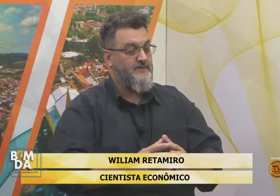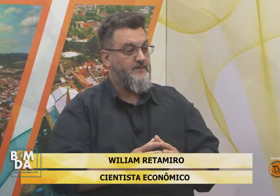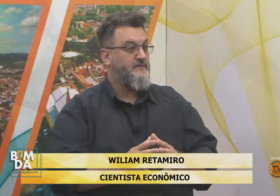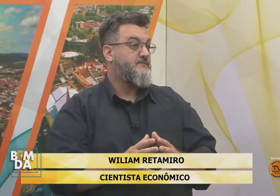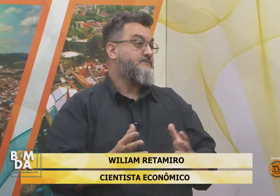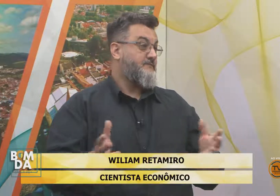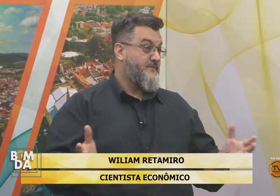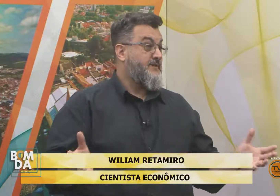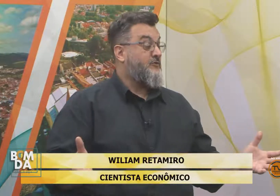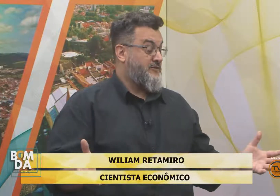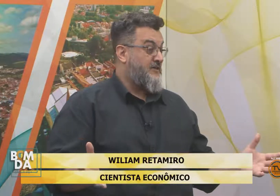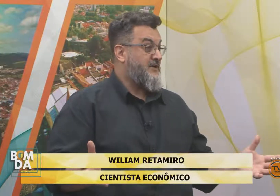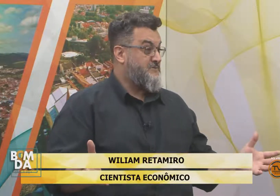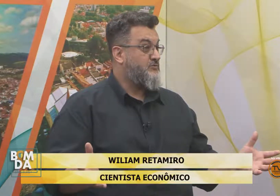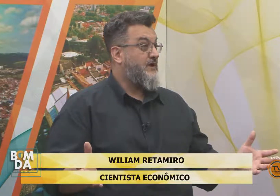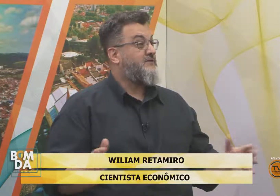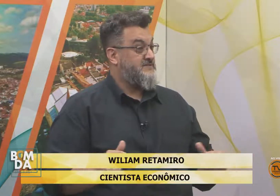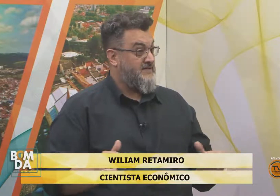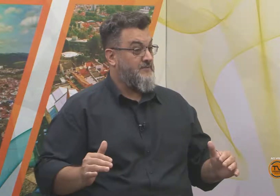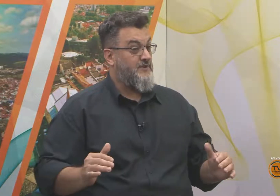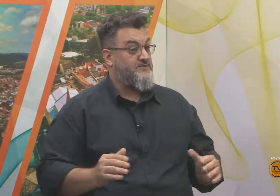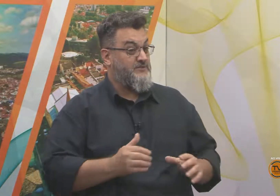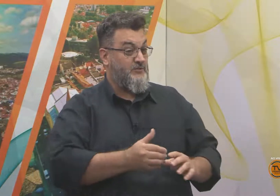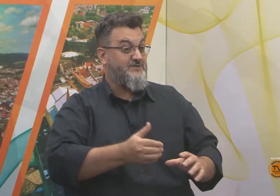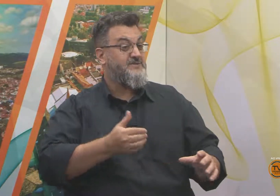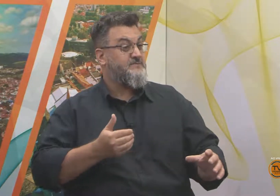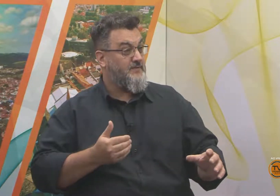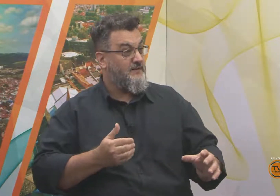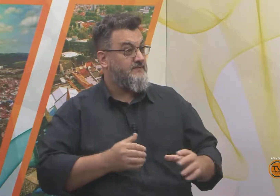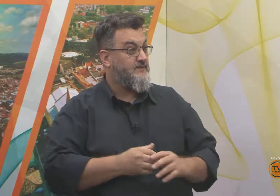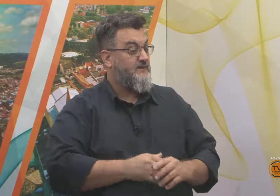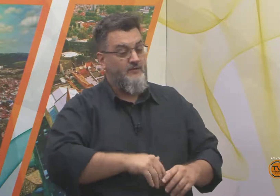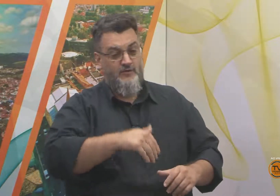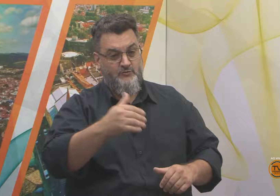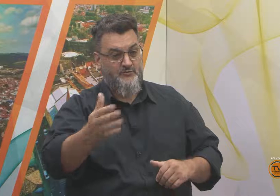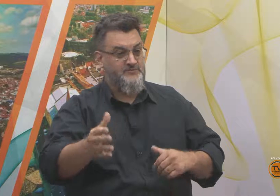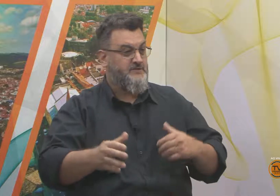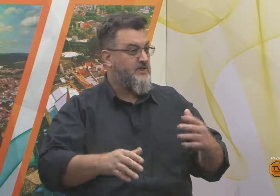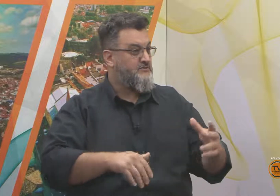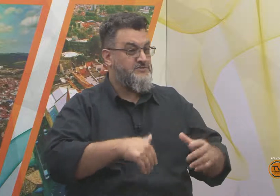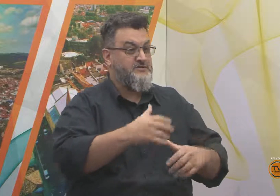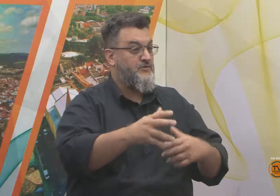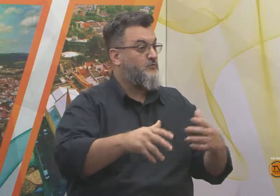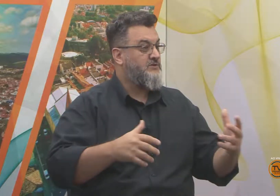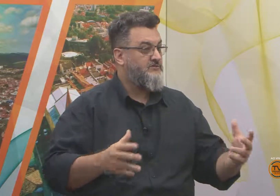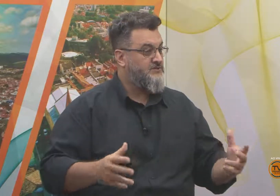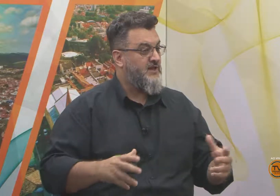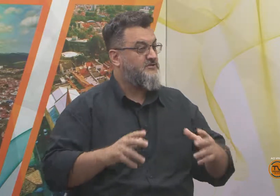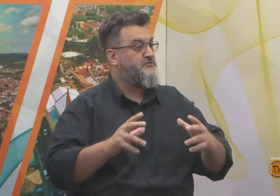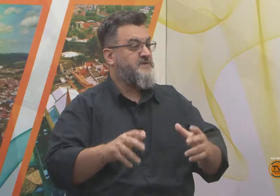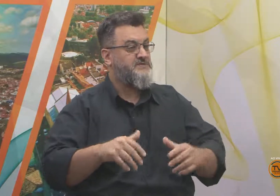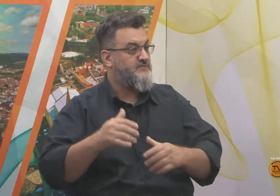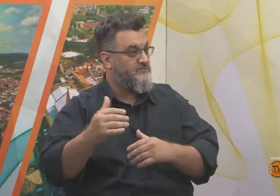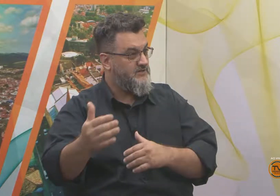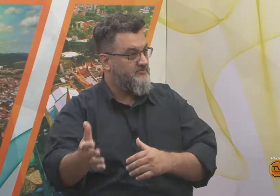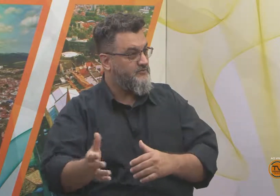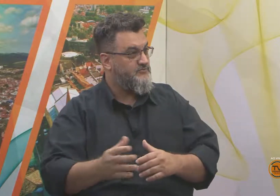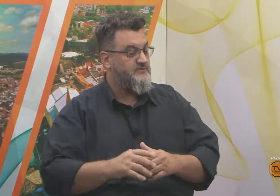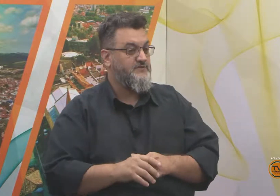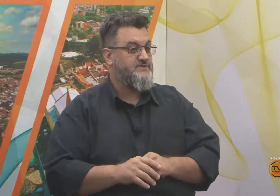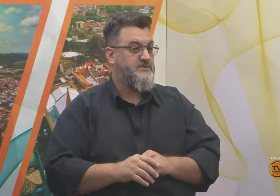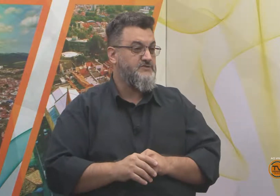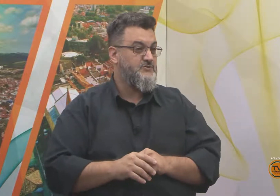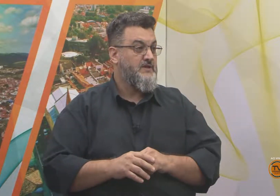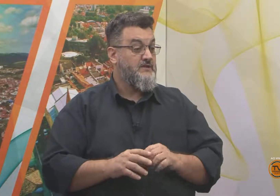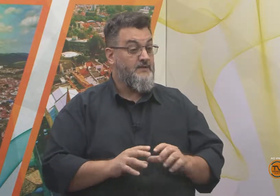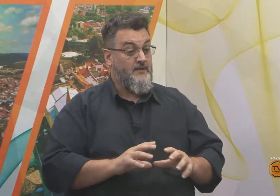ano. Que é quando ele é mais procurado. Que é quando ele é mais procurado, exatamente. Então, antecipar, né? A compra dos cadernos, se já tiver algum livro didático específico, já for